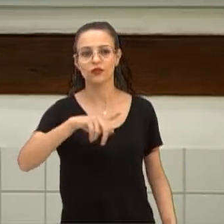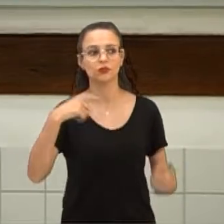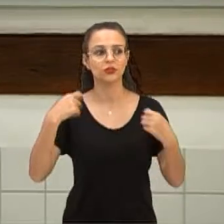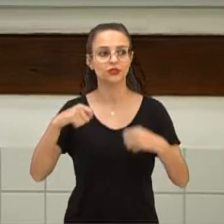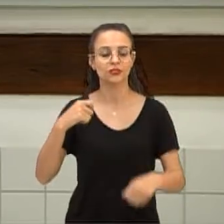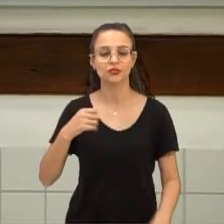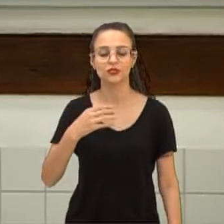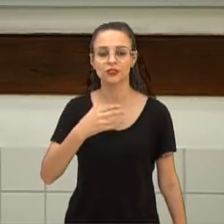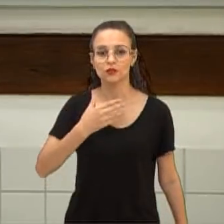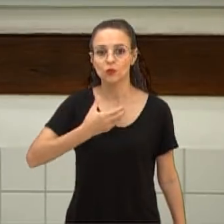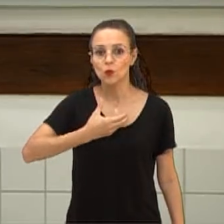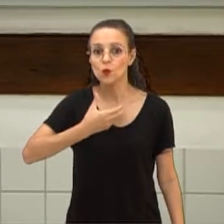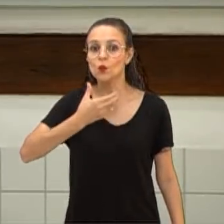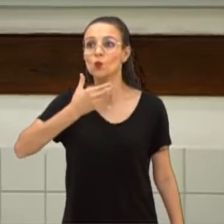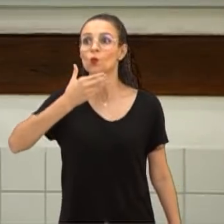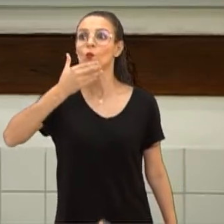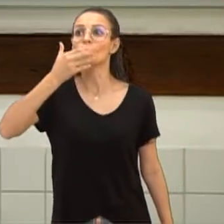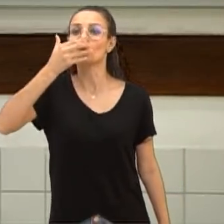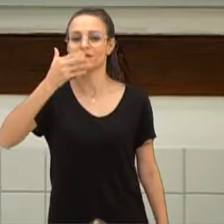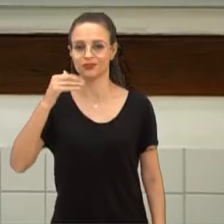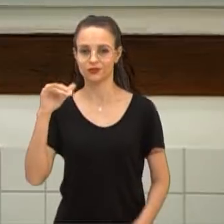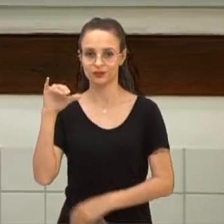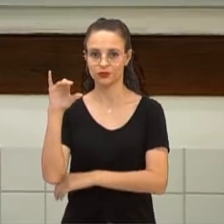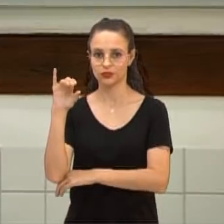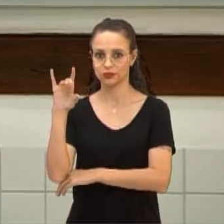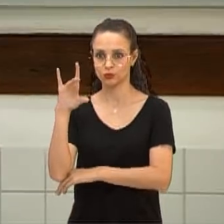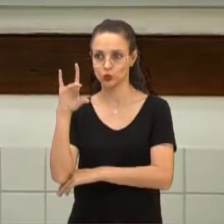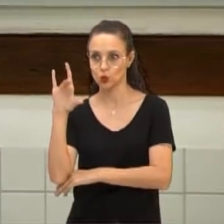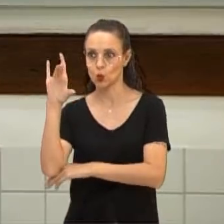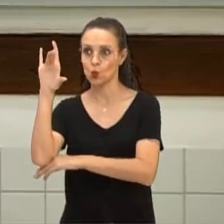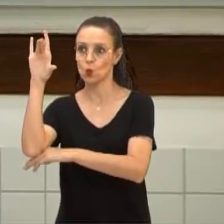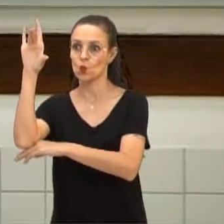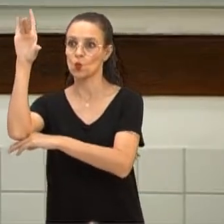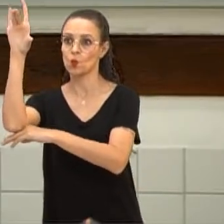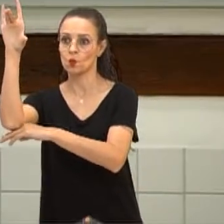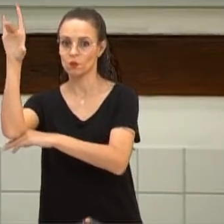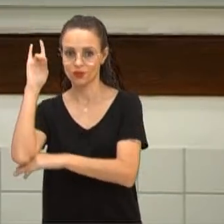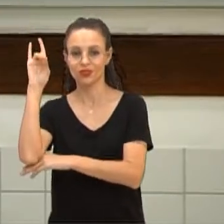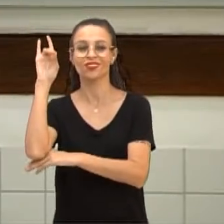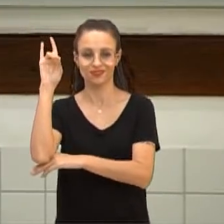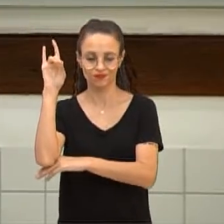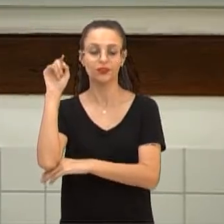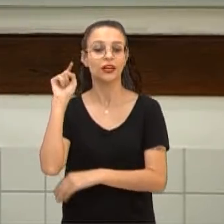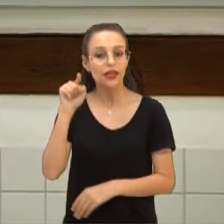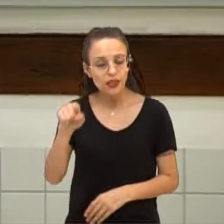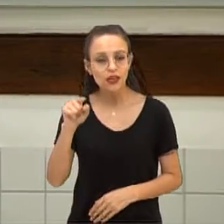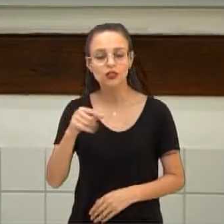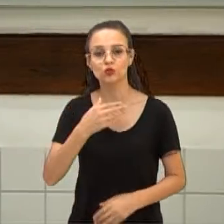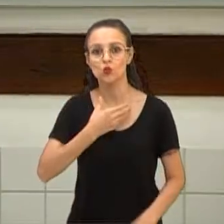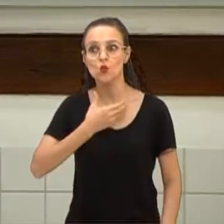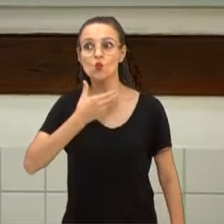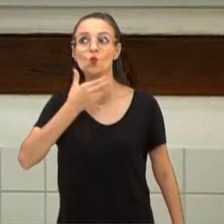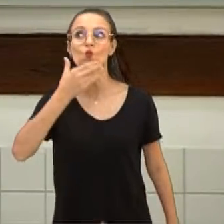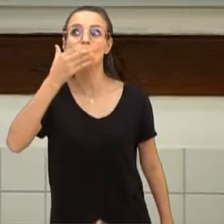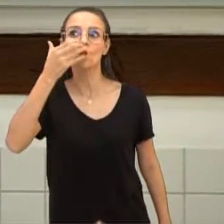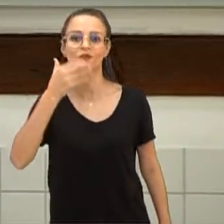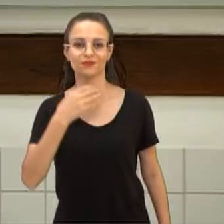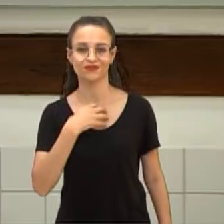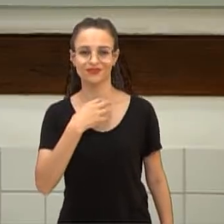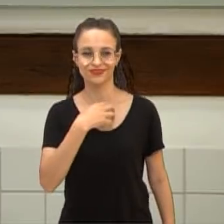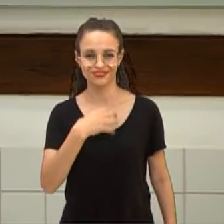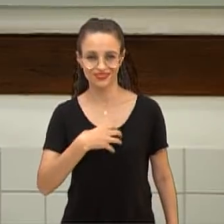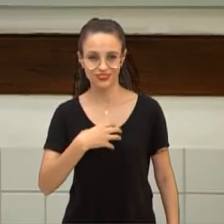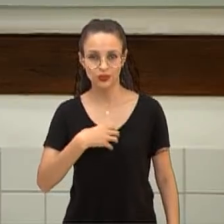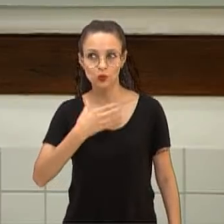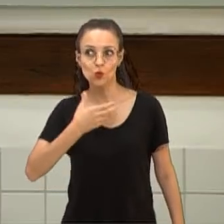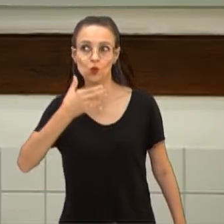precisavam esticar o pescoço para pegar o alimento em lugares mais altos. de tanto esticar o pescoço, olha a lei